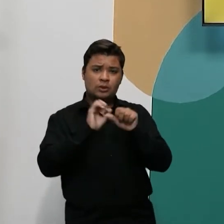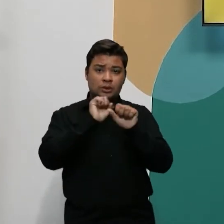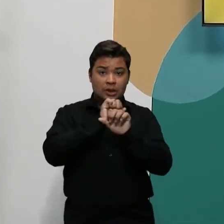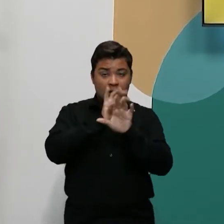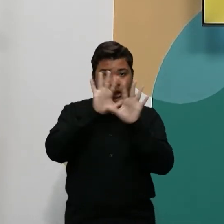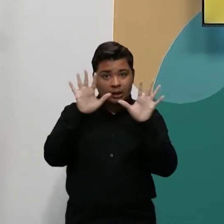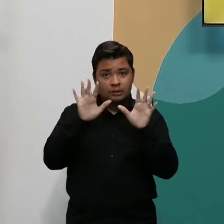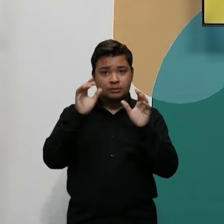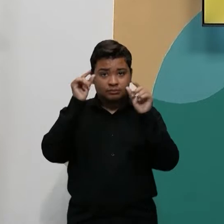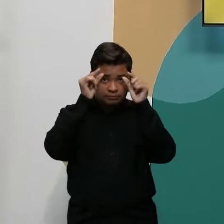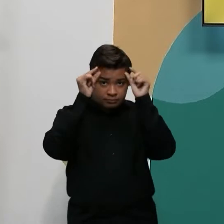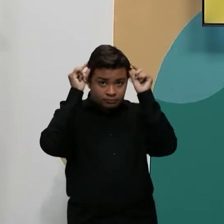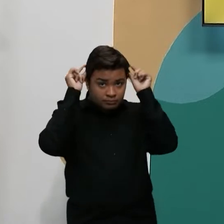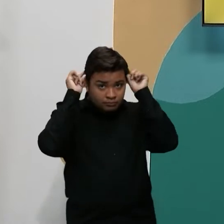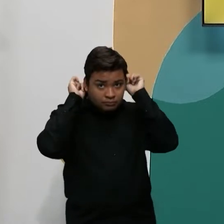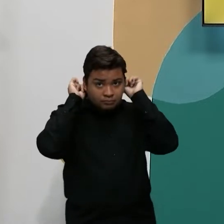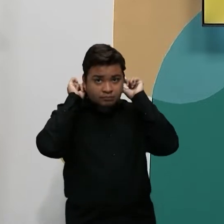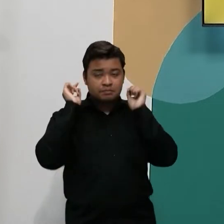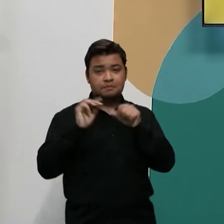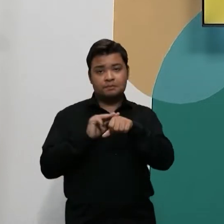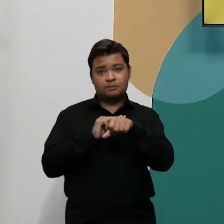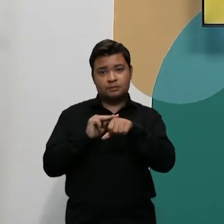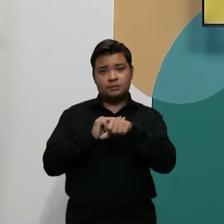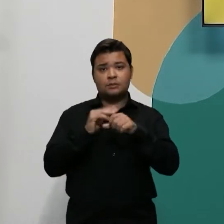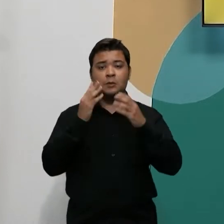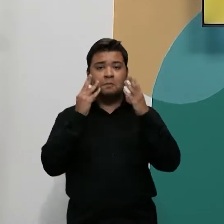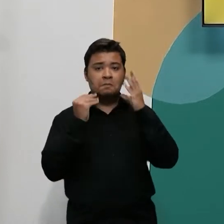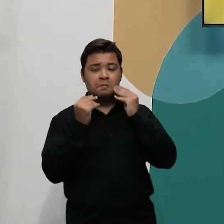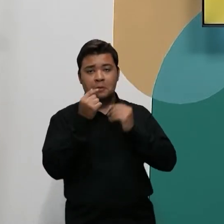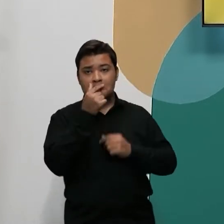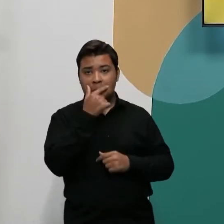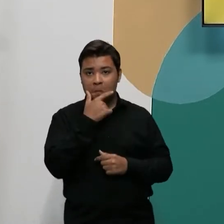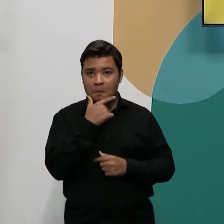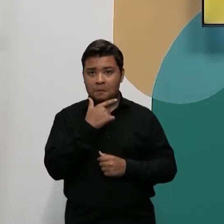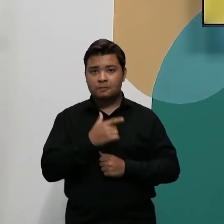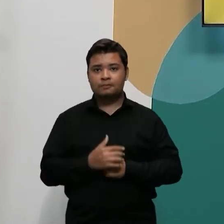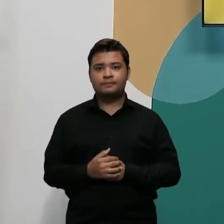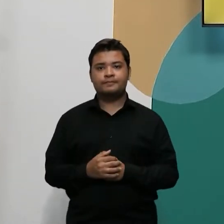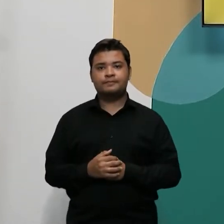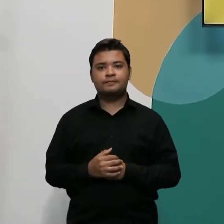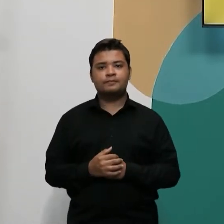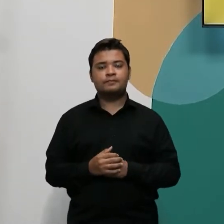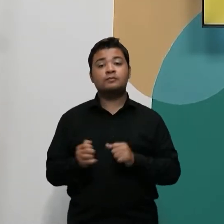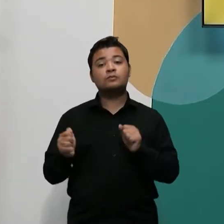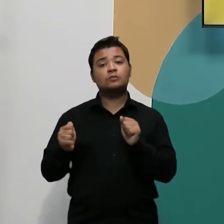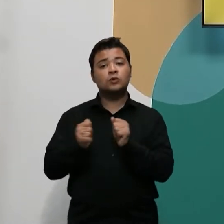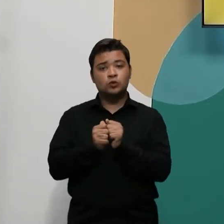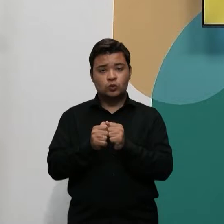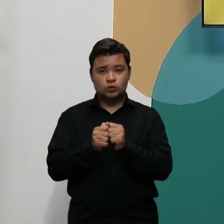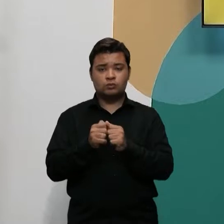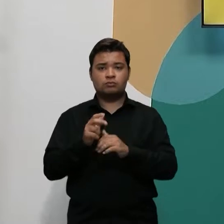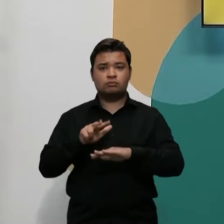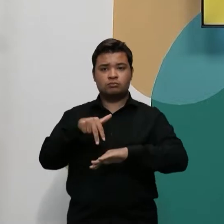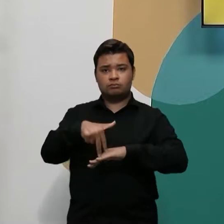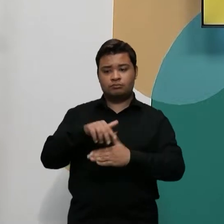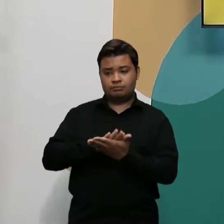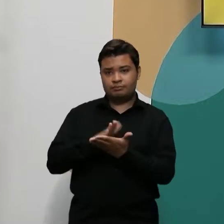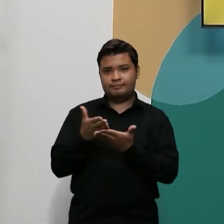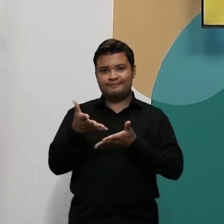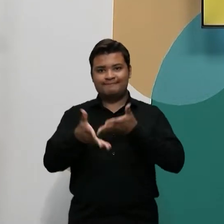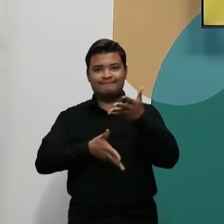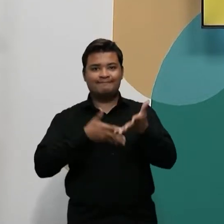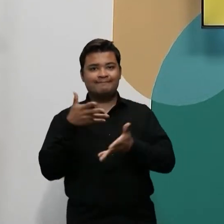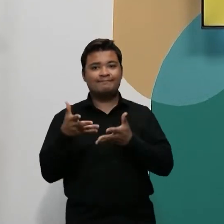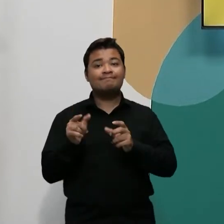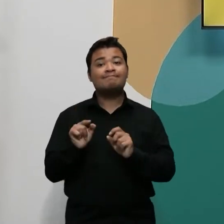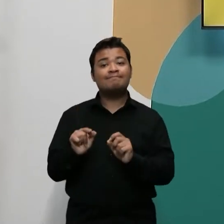tenho cabelos castanhos curtos, uso barba e bigode. Na minha companhia, fazendo a interpretação para